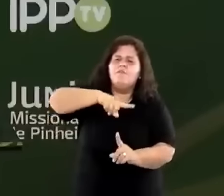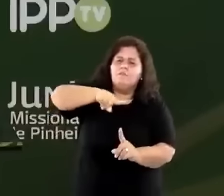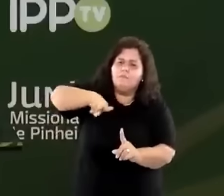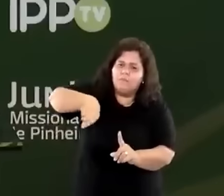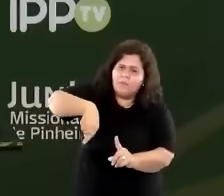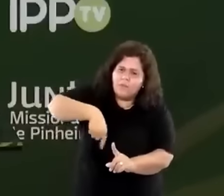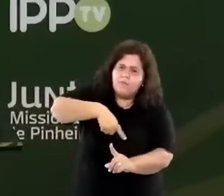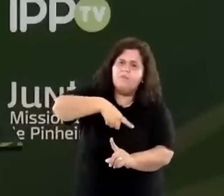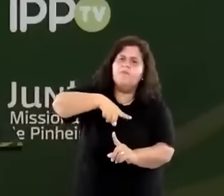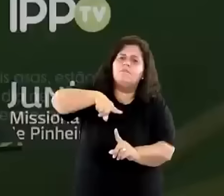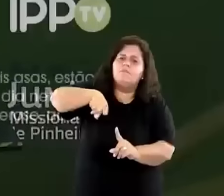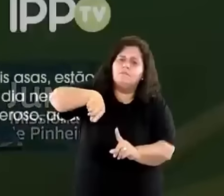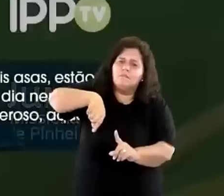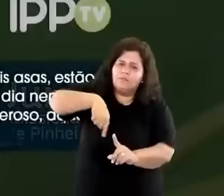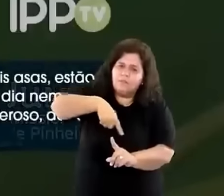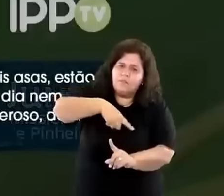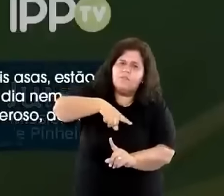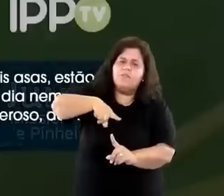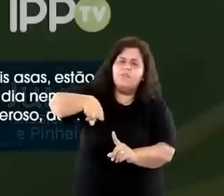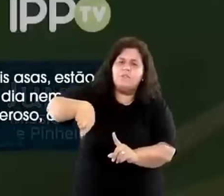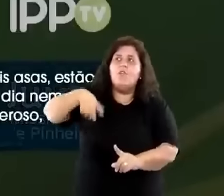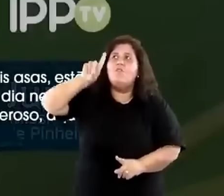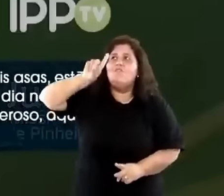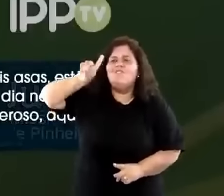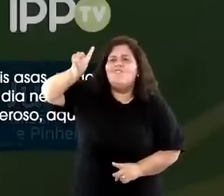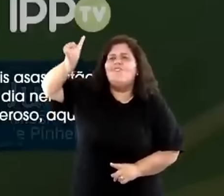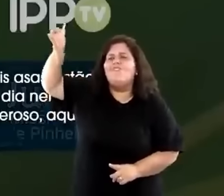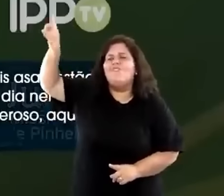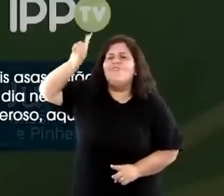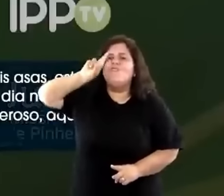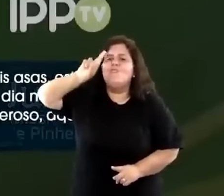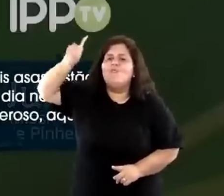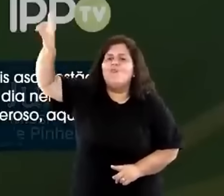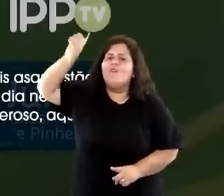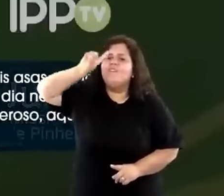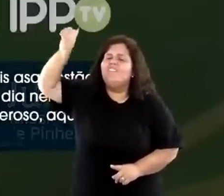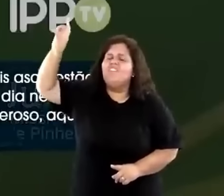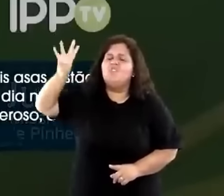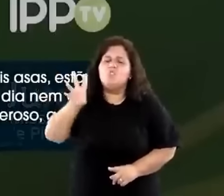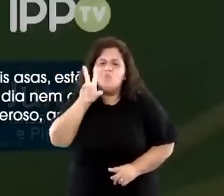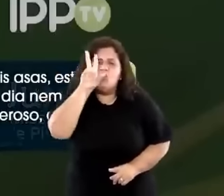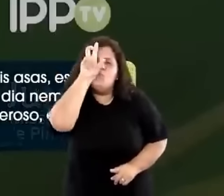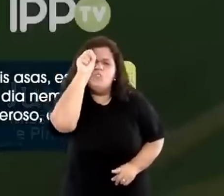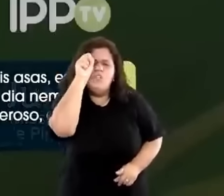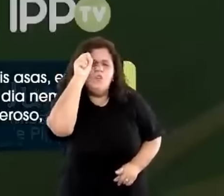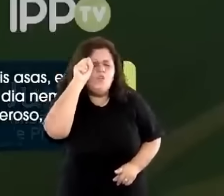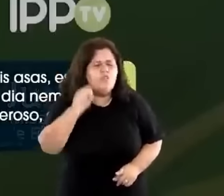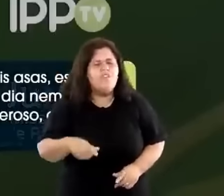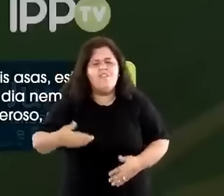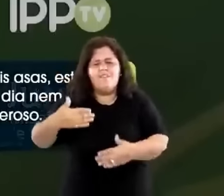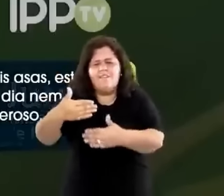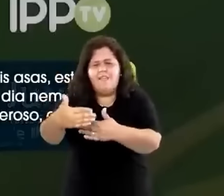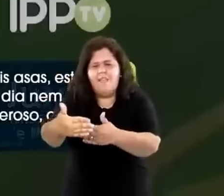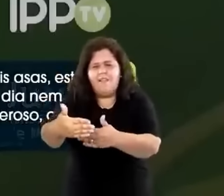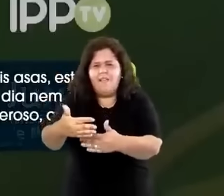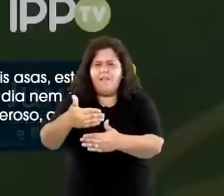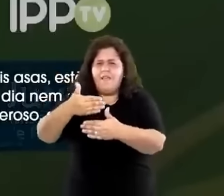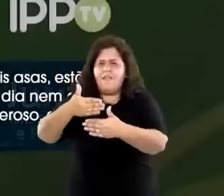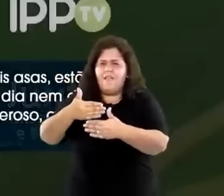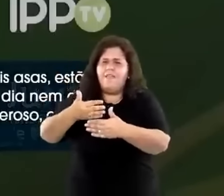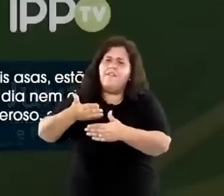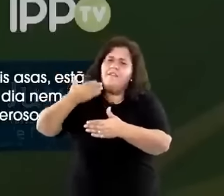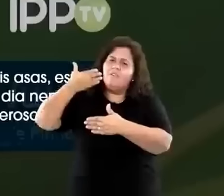Santo Santo é o Senhor Deus o todo-poderoso aquele que era e que é e que há de